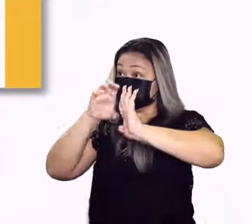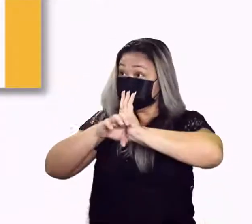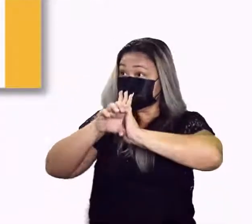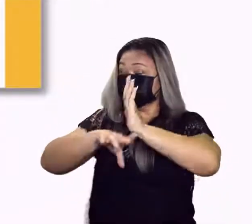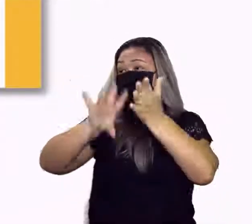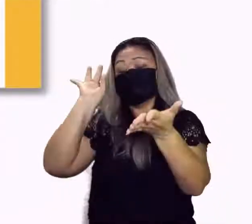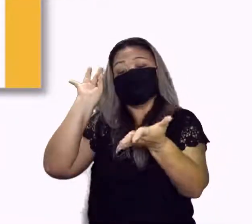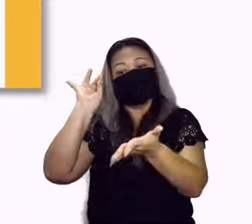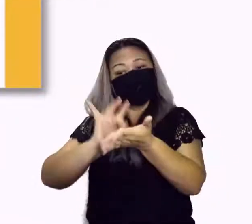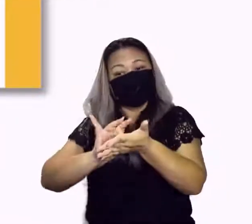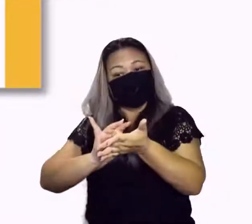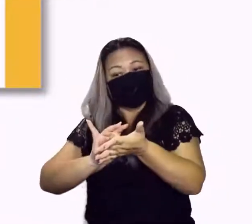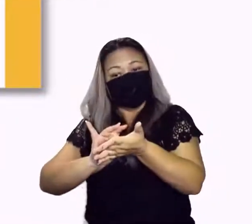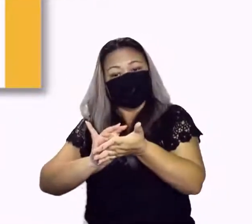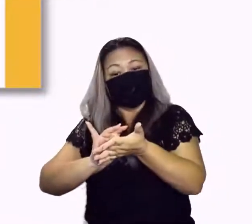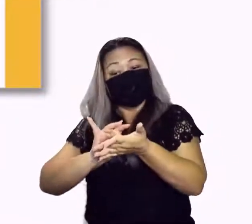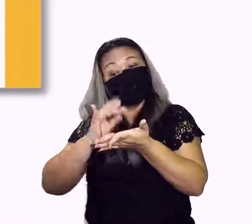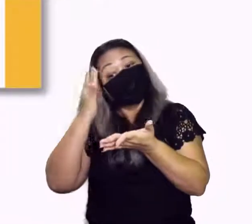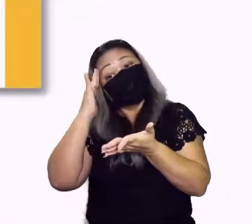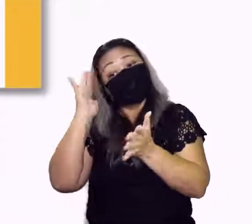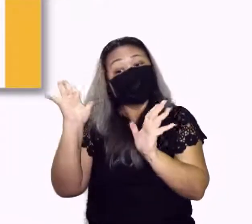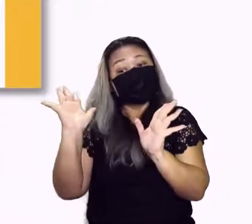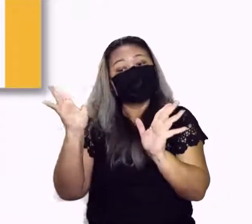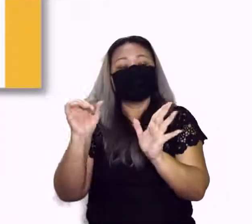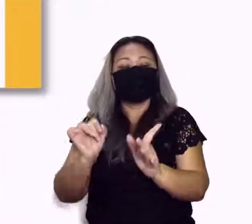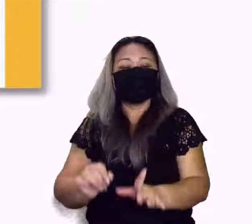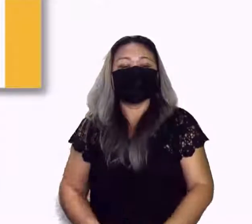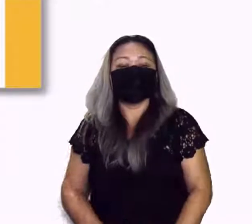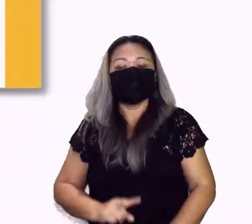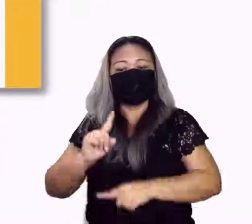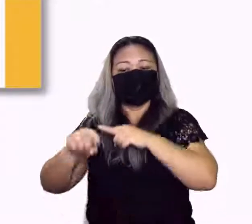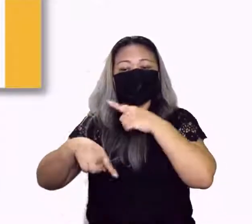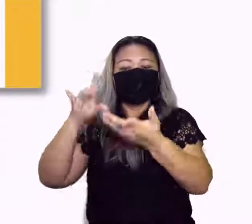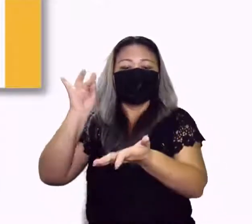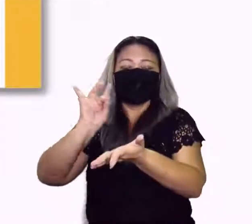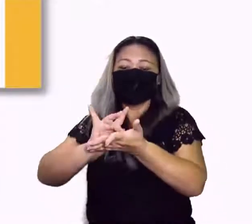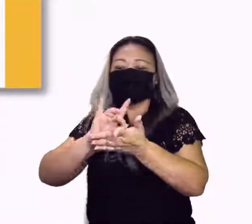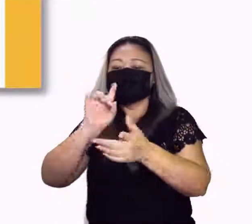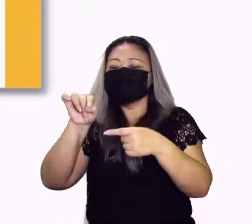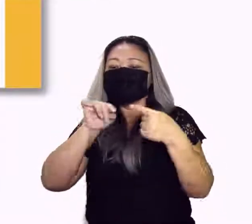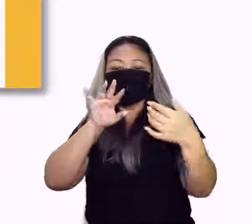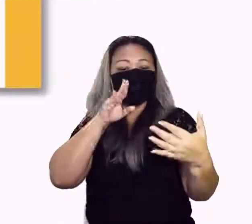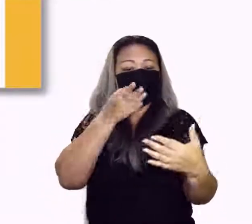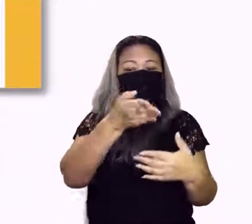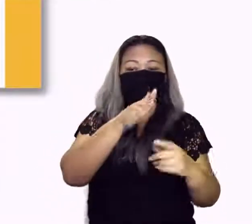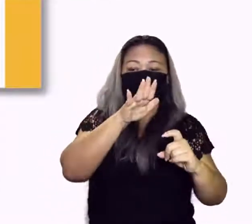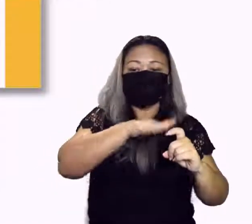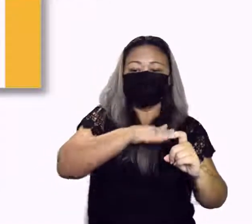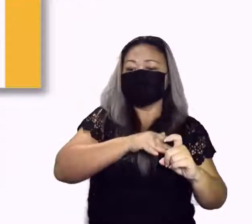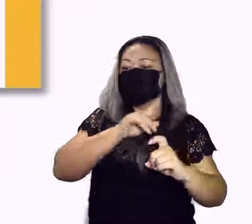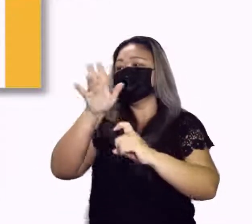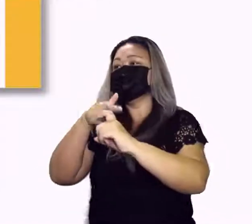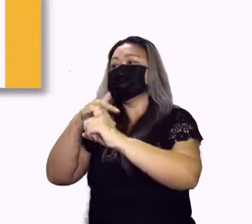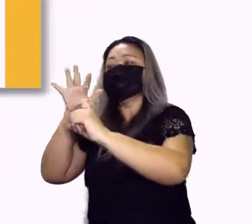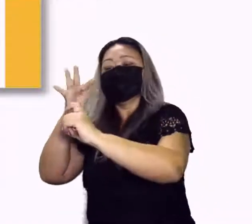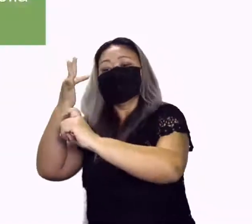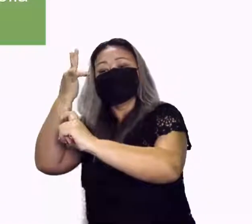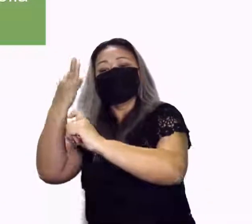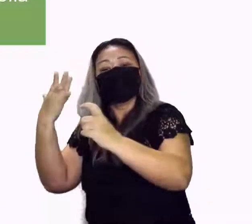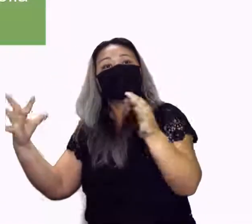de verdade, né? Uma noção. E depois a verdade segundo o mito e a filosofia, essa união